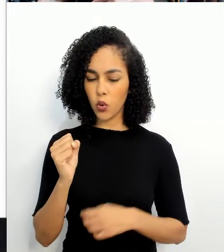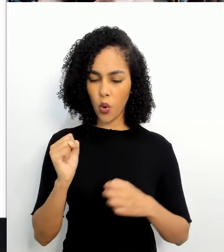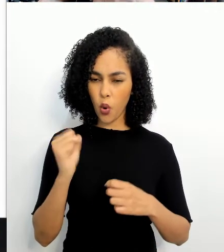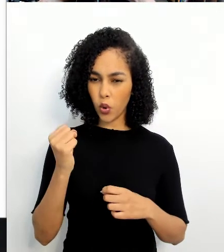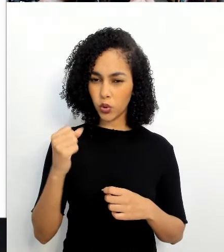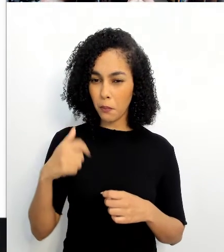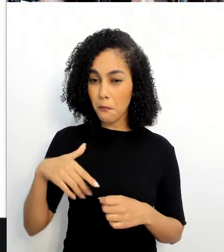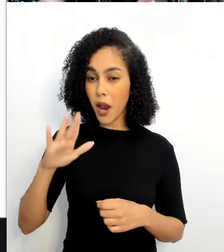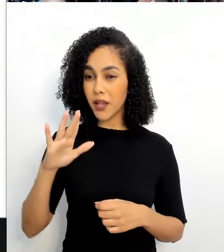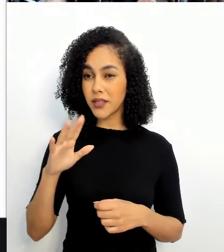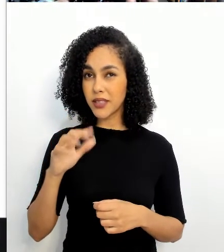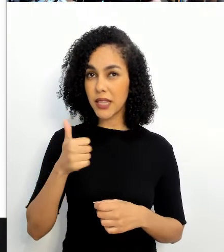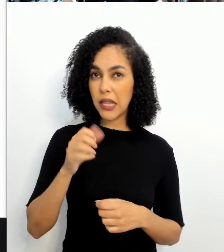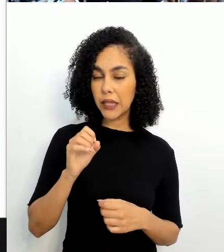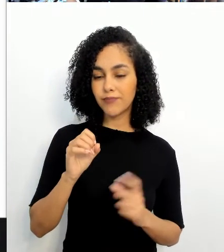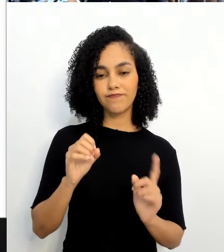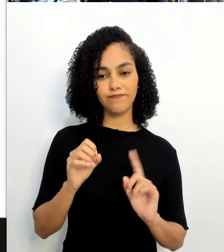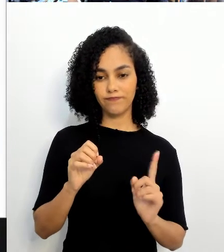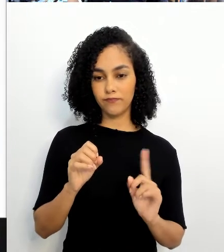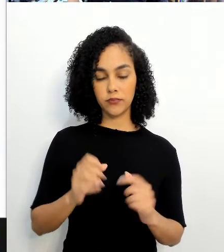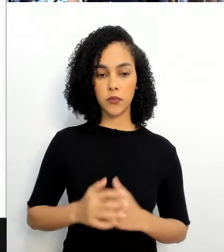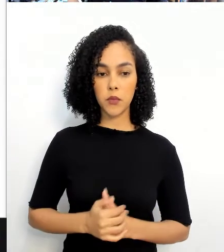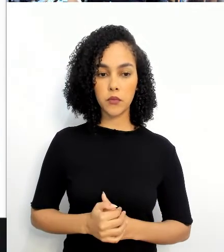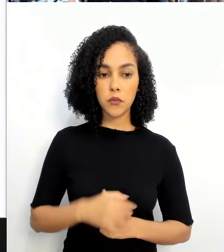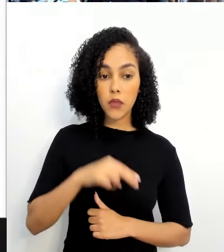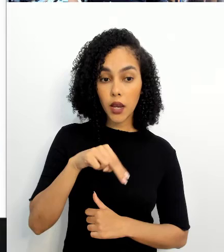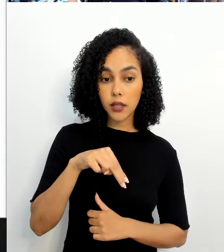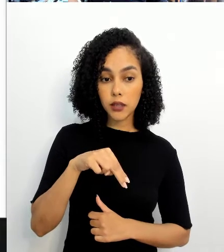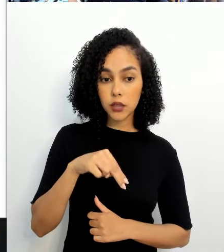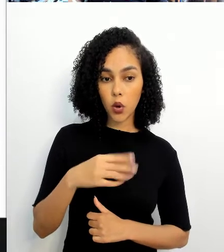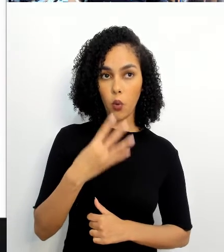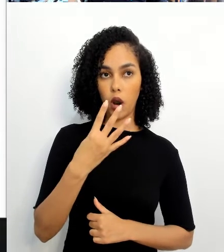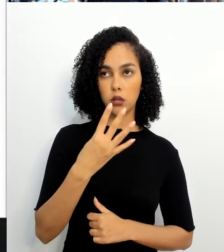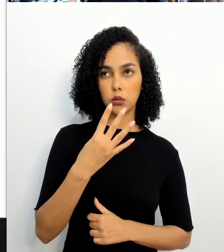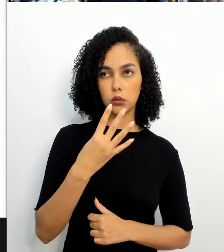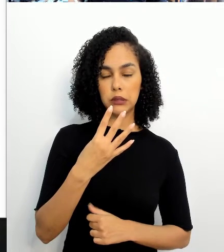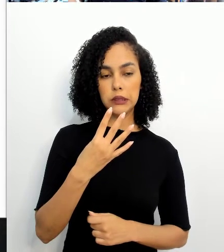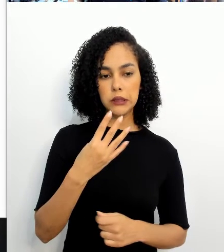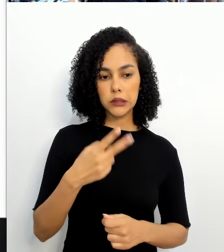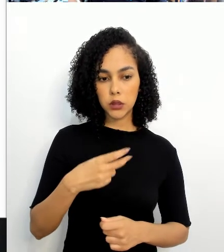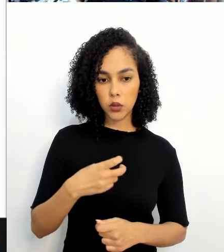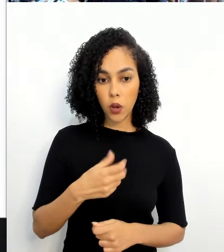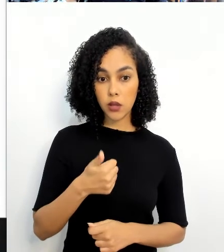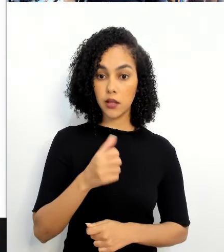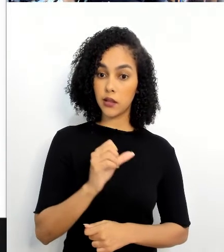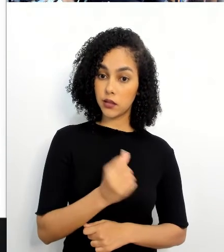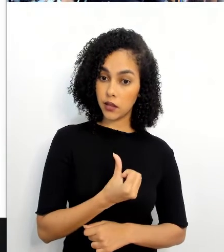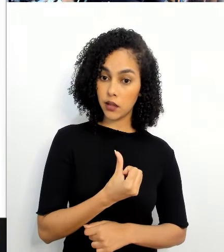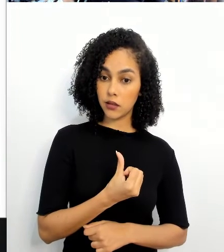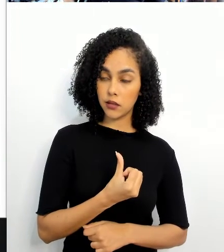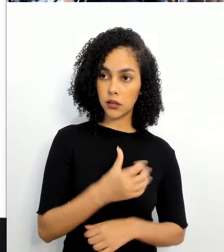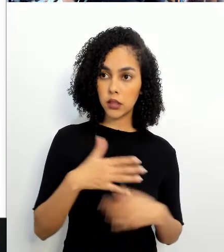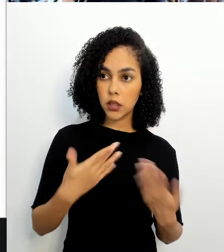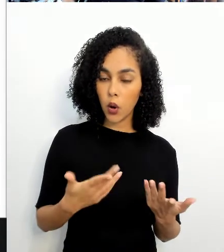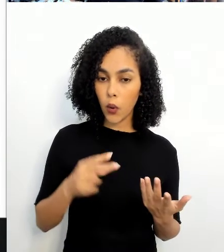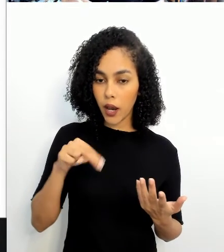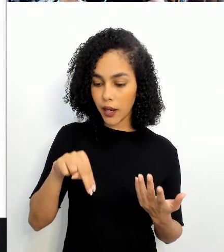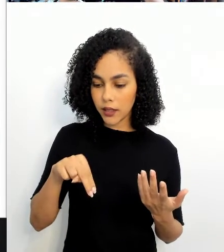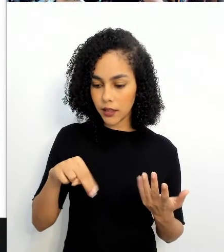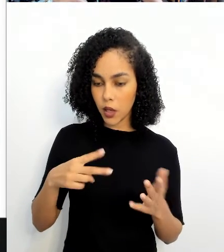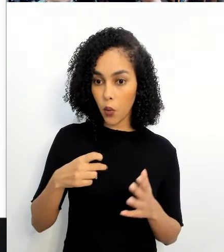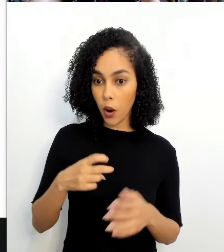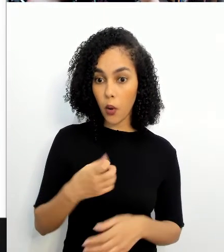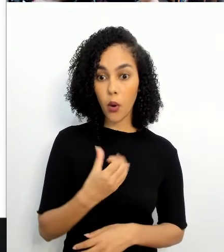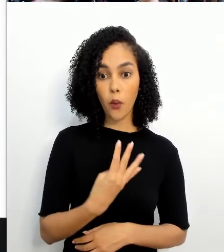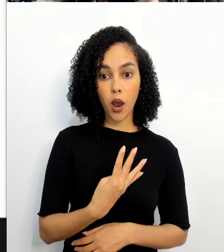é maior nem igual a 10. Se o n for 4, dá 16. Então, para n igual a